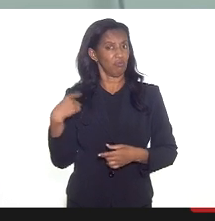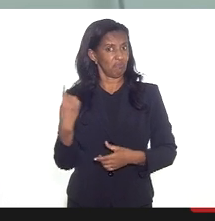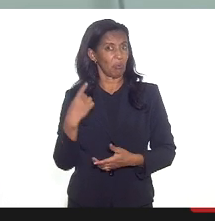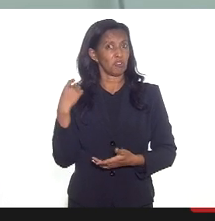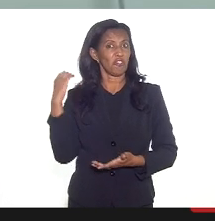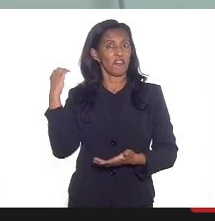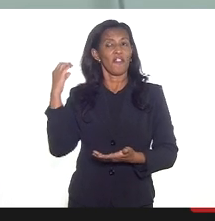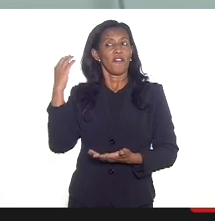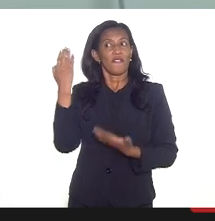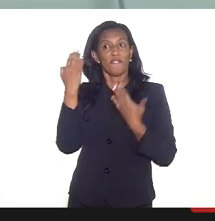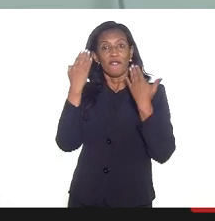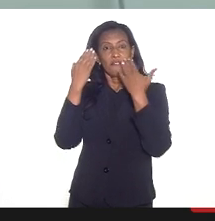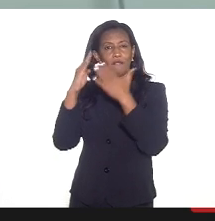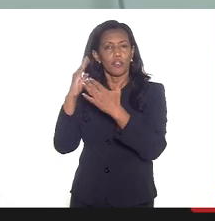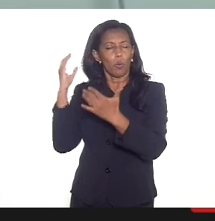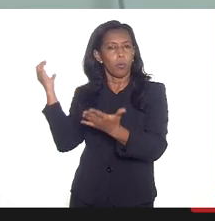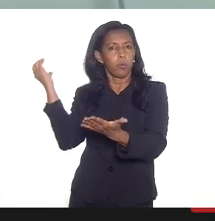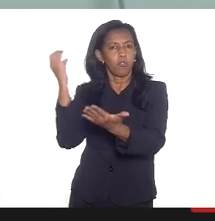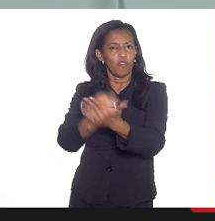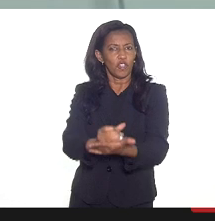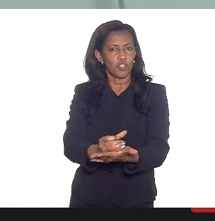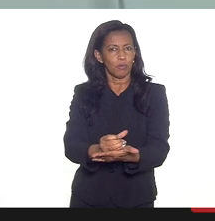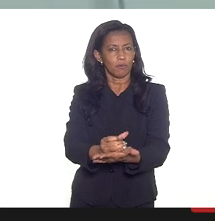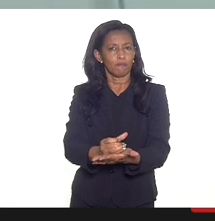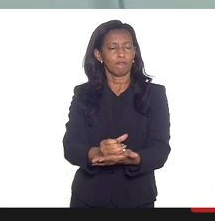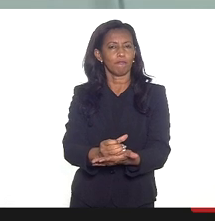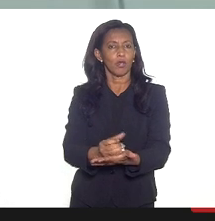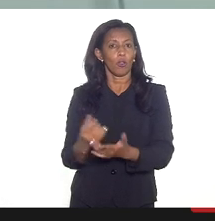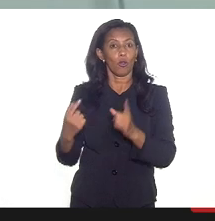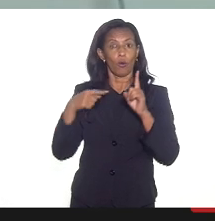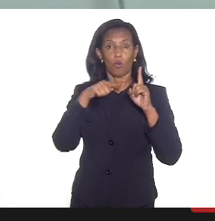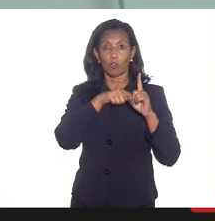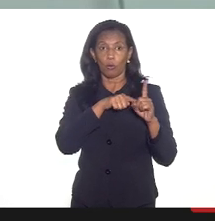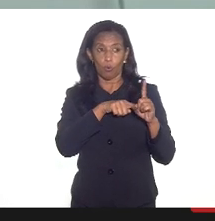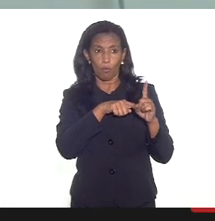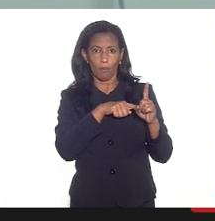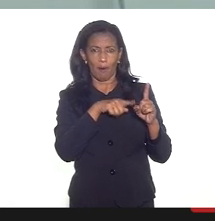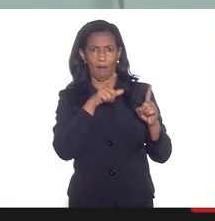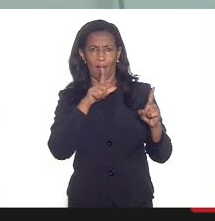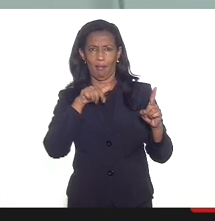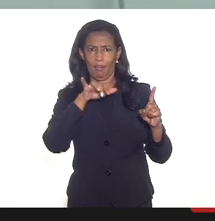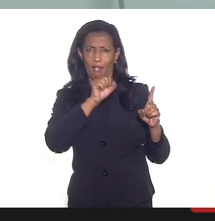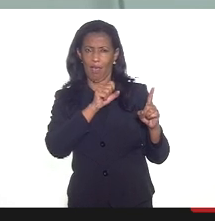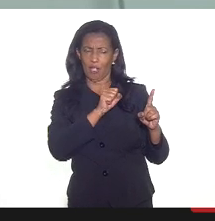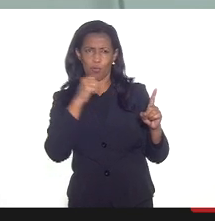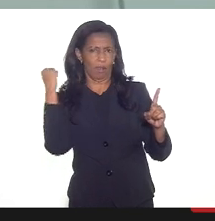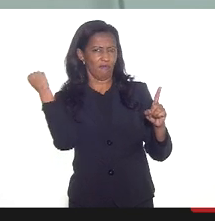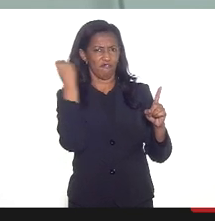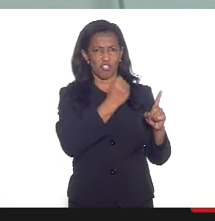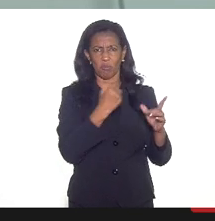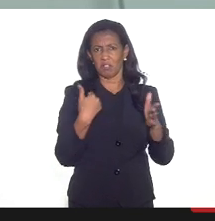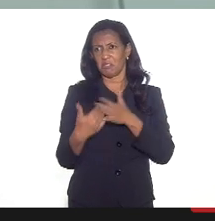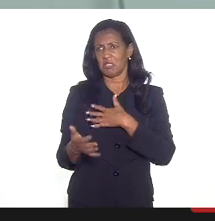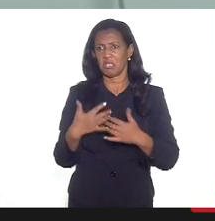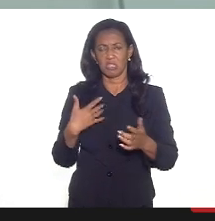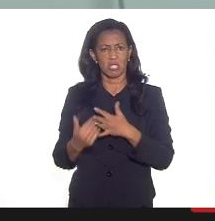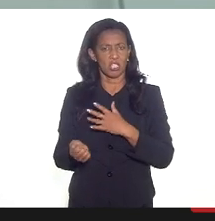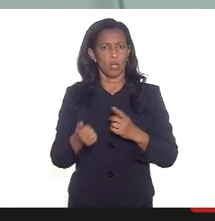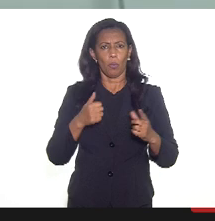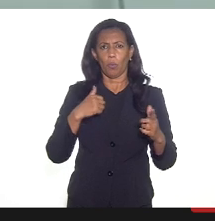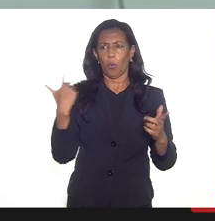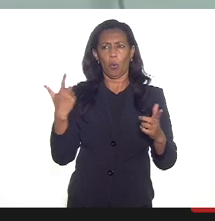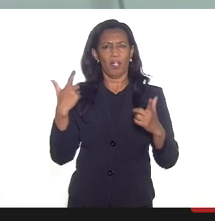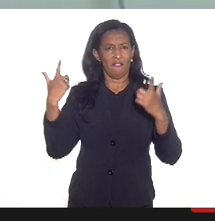as mulheres são vítimas de violência. Quando uma lésbica é vitimada, por qualquer tipo, seja por um lesbocídio ou por